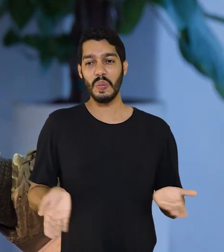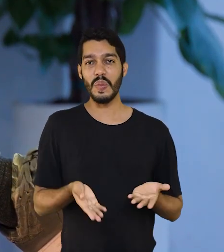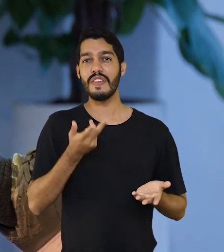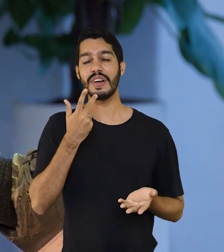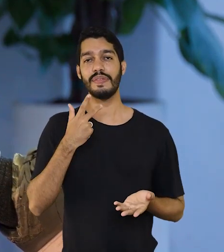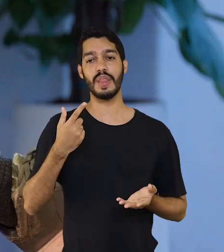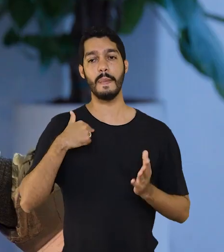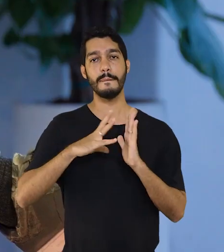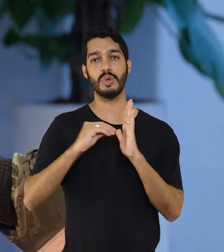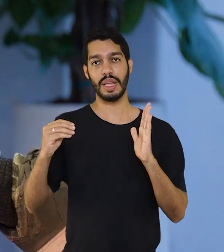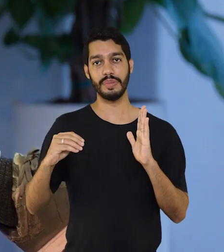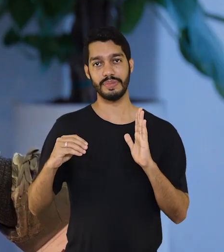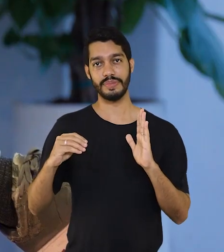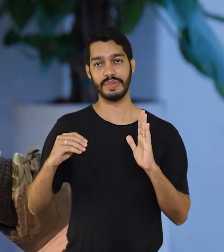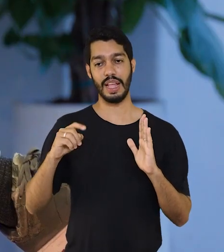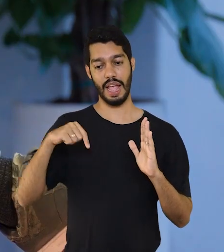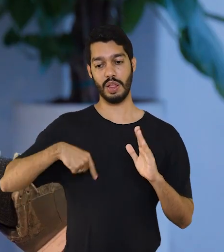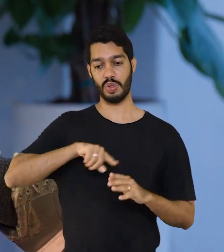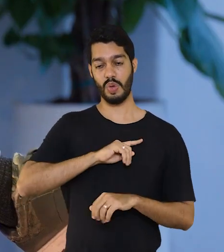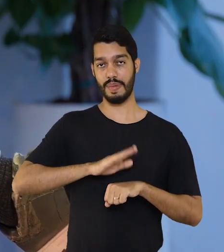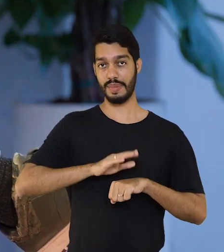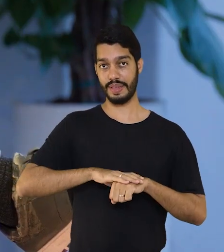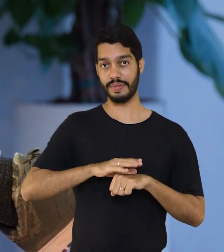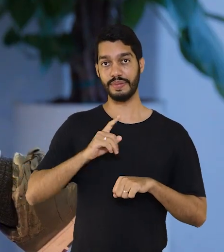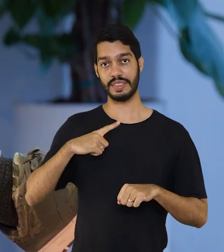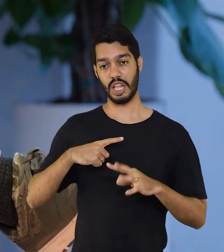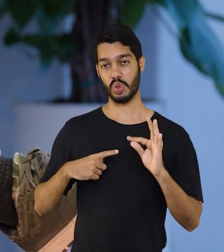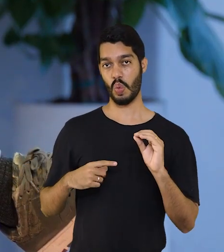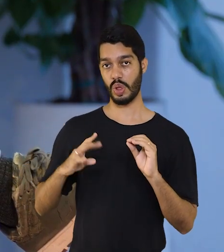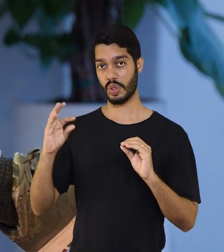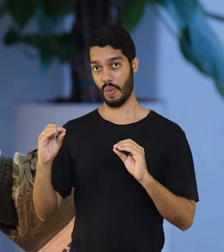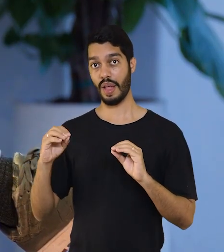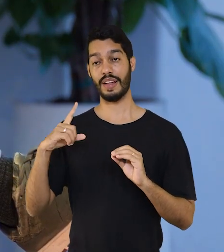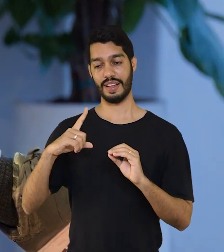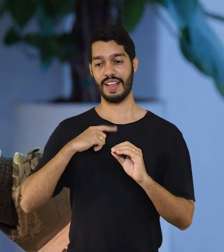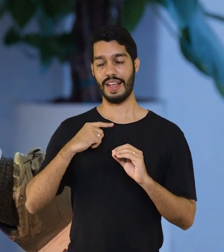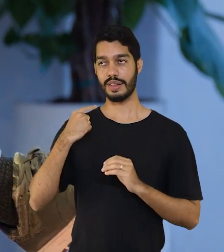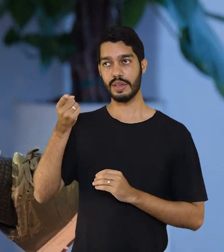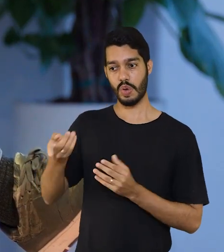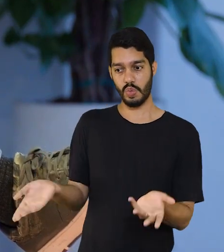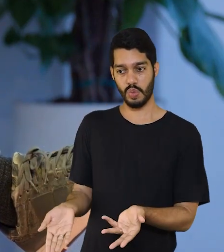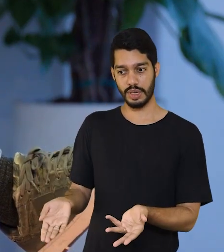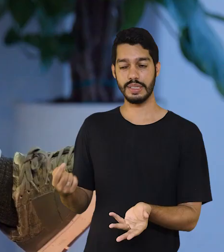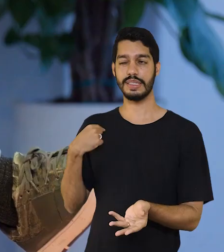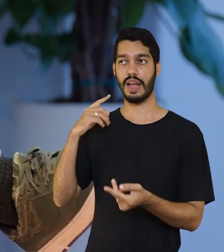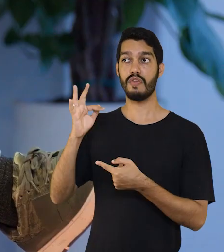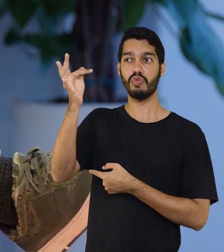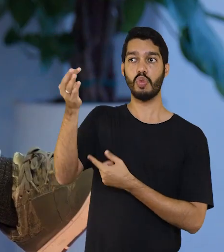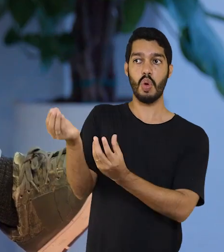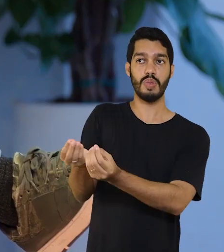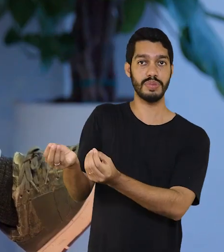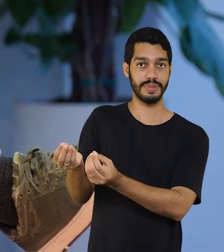que eu acabei de comentar sobre o modelo 8A, é um modelo que a gente mesmo desenvolveu, que a gente entendia lá atrás, que seria o futuro daquilo que a gente está fazendo